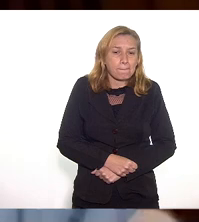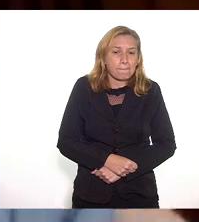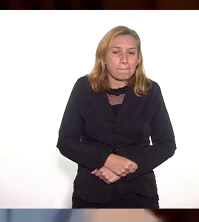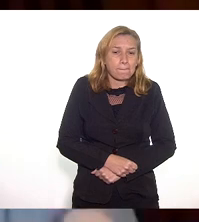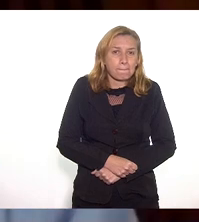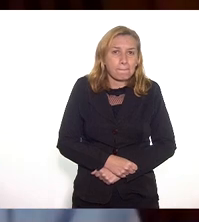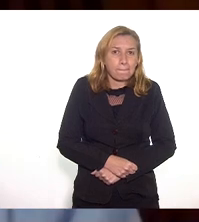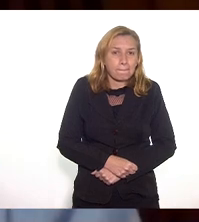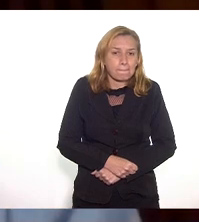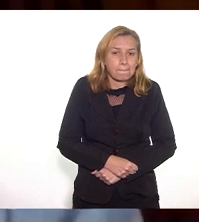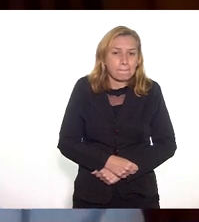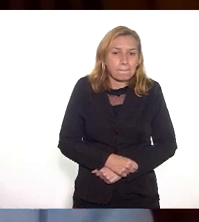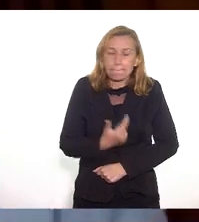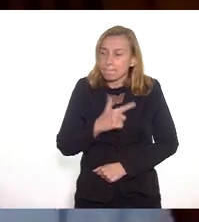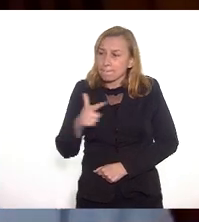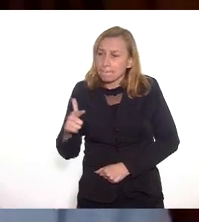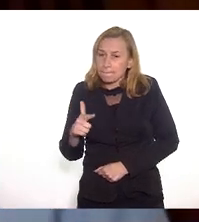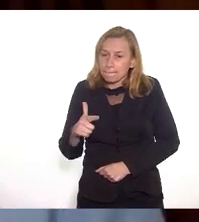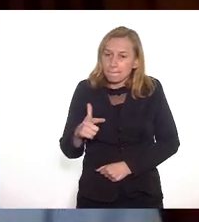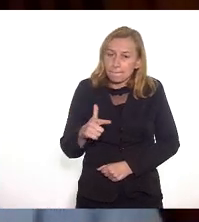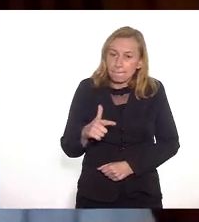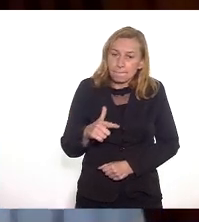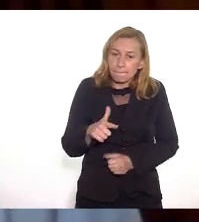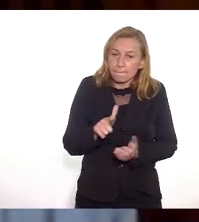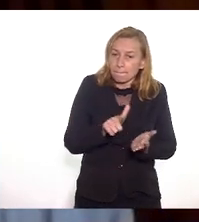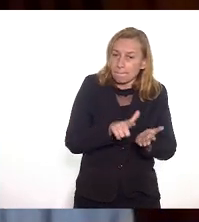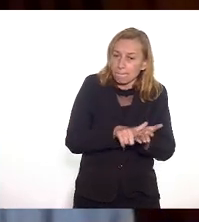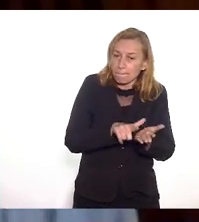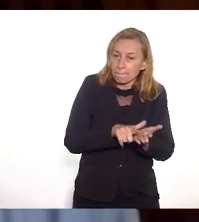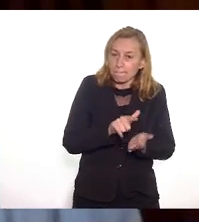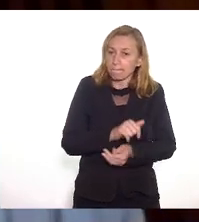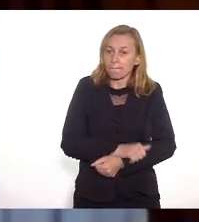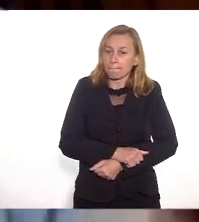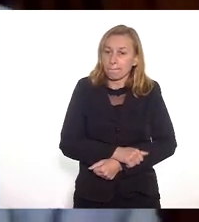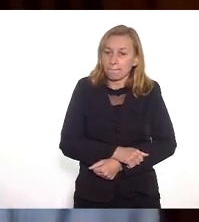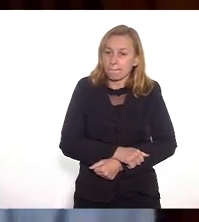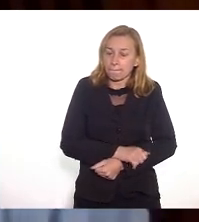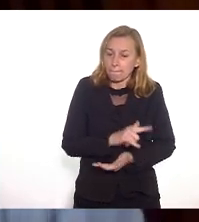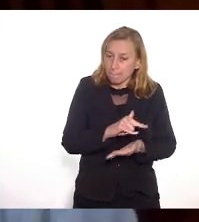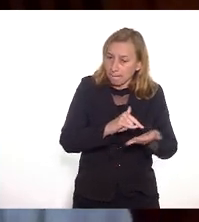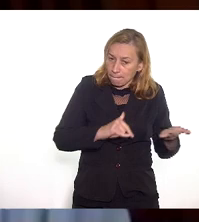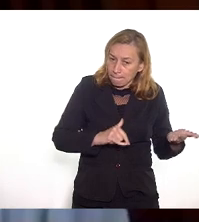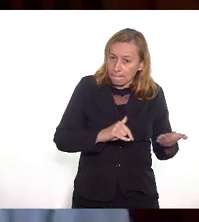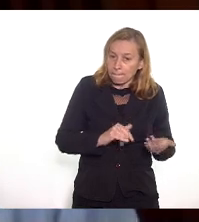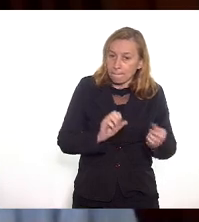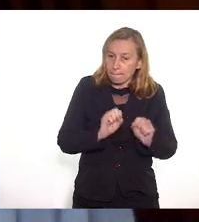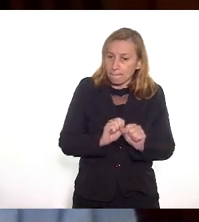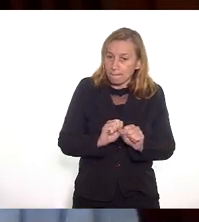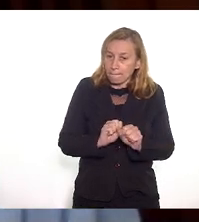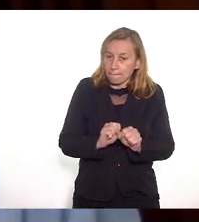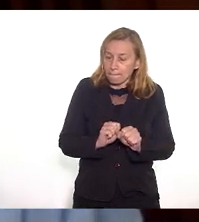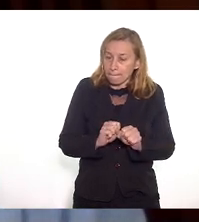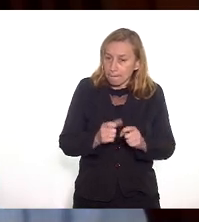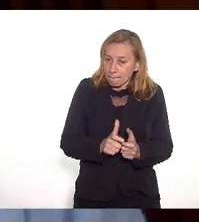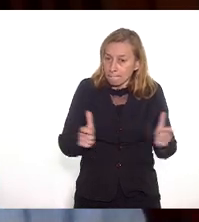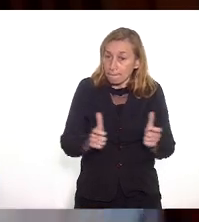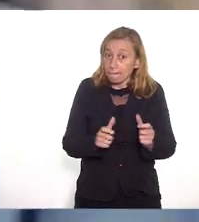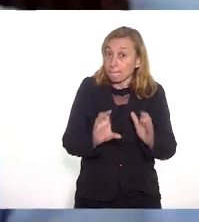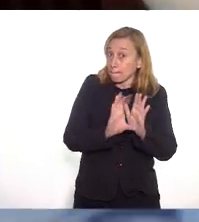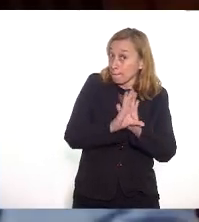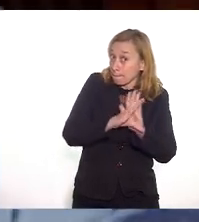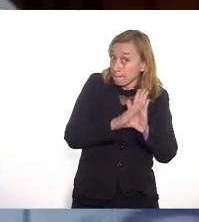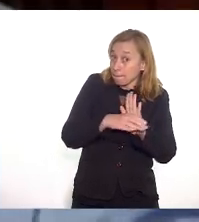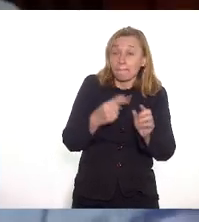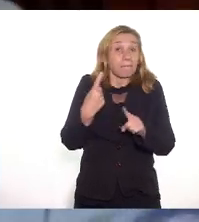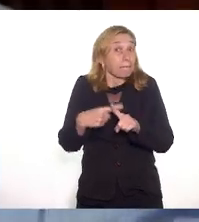não há no regimento, nem no procedimento, de forma um pouco mais ampla, esses conceitos. E